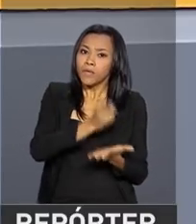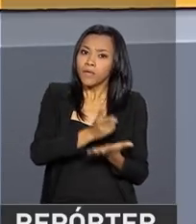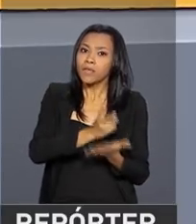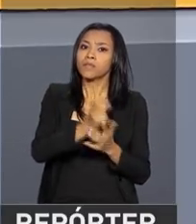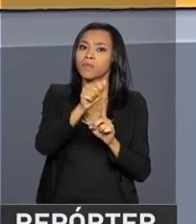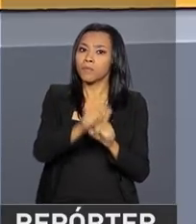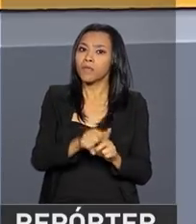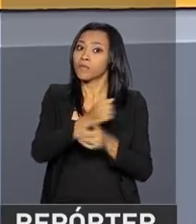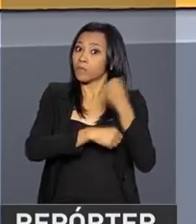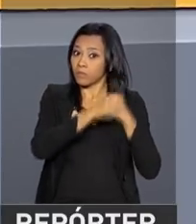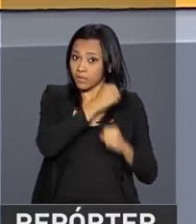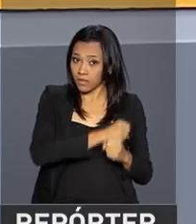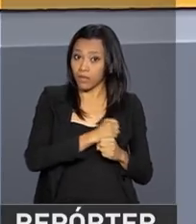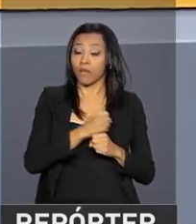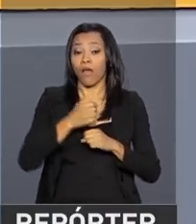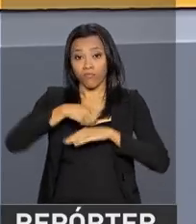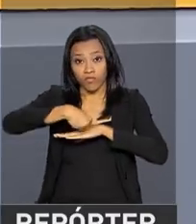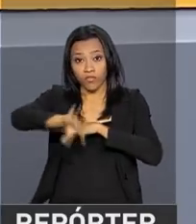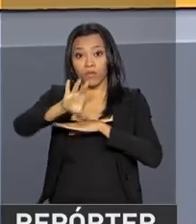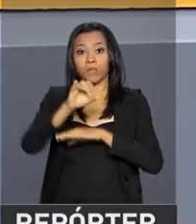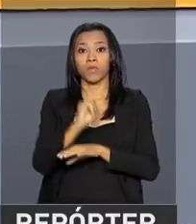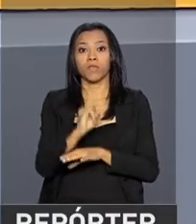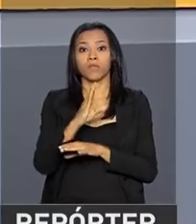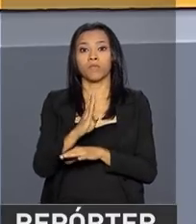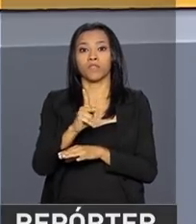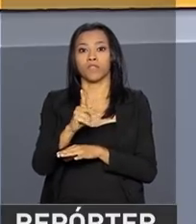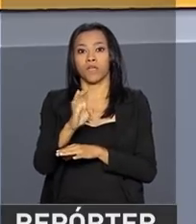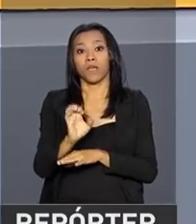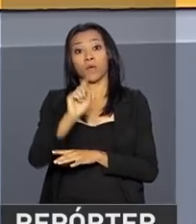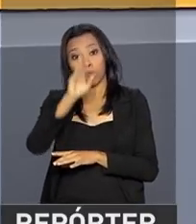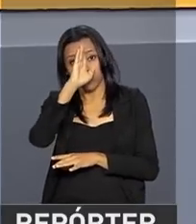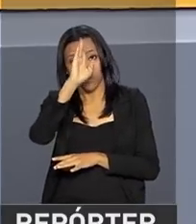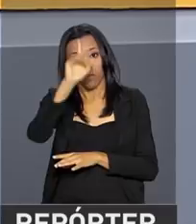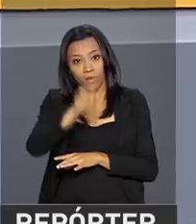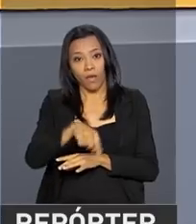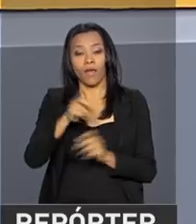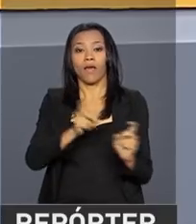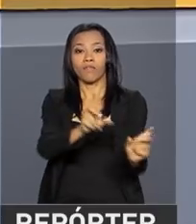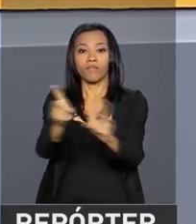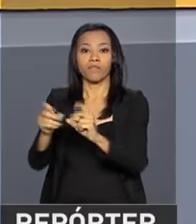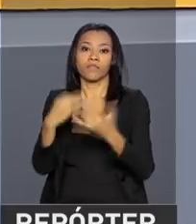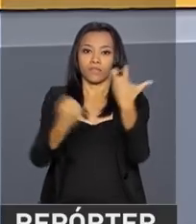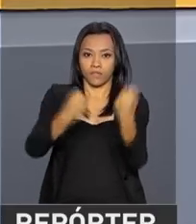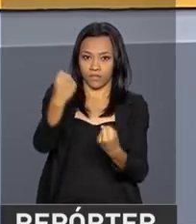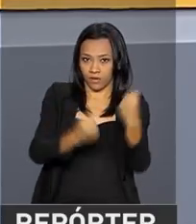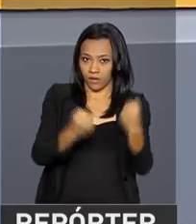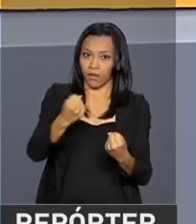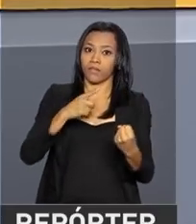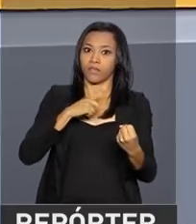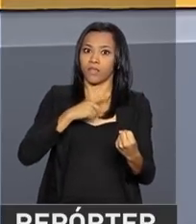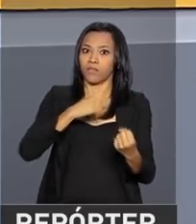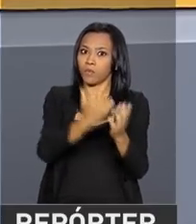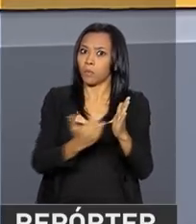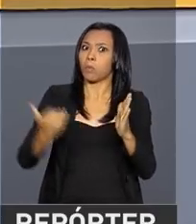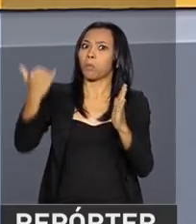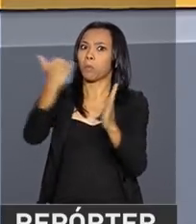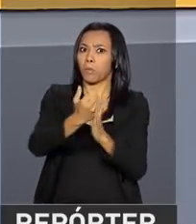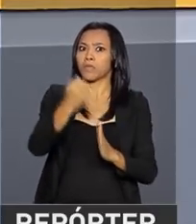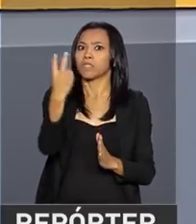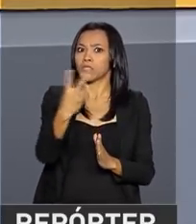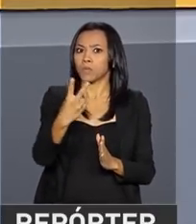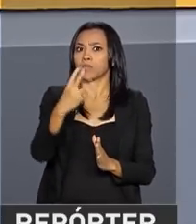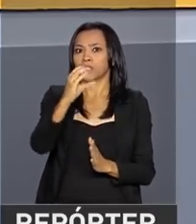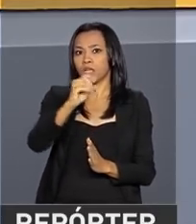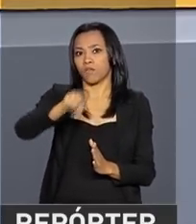ibge o resultado foi puxado pela produção de veículos na comparação com setembro a produção teve a segunda alta seguida de